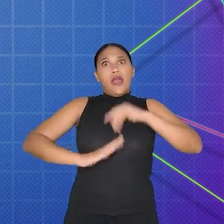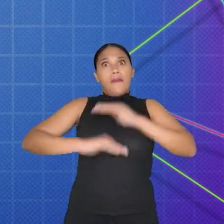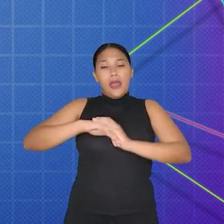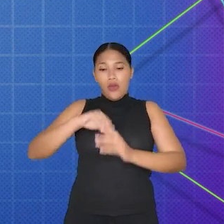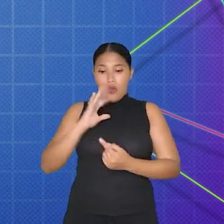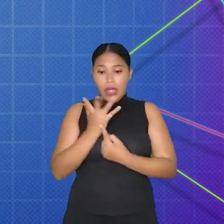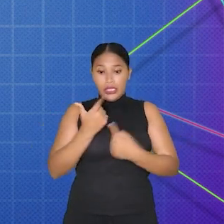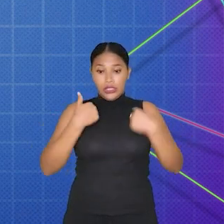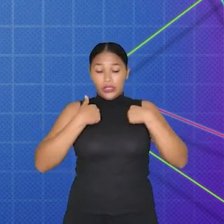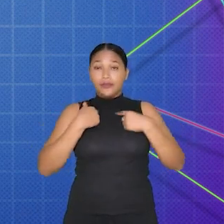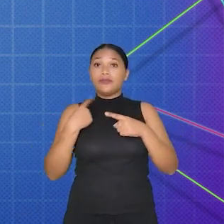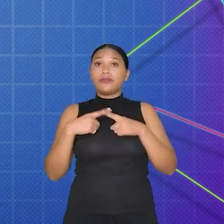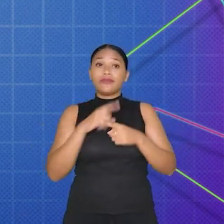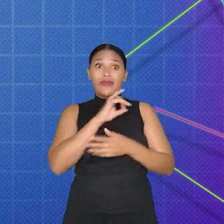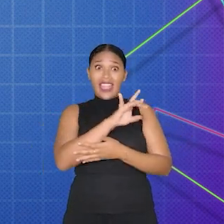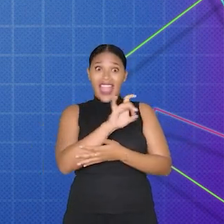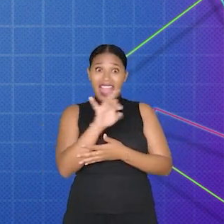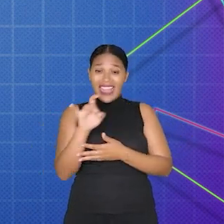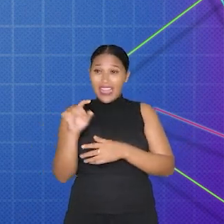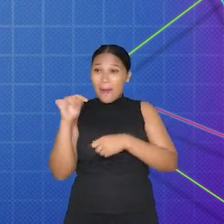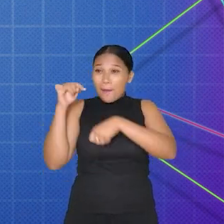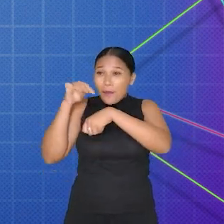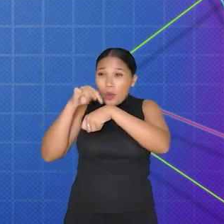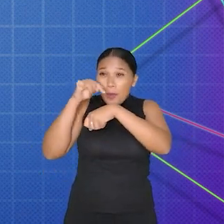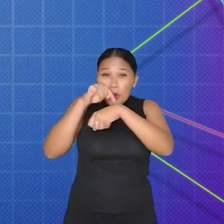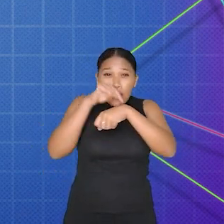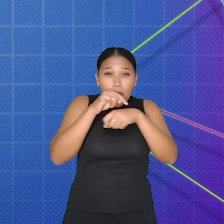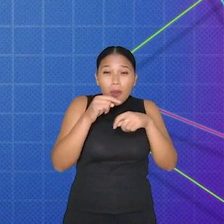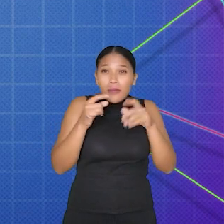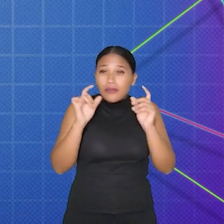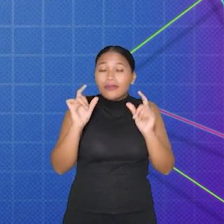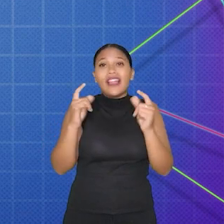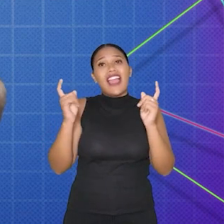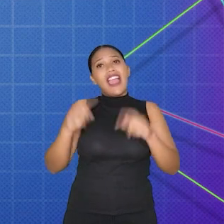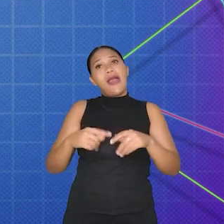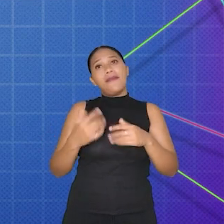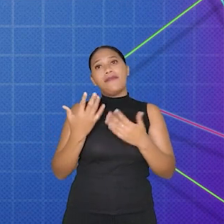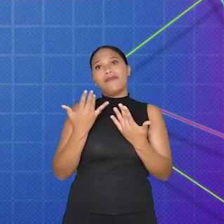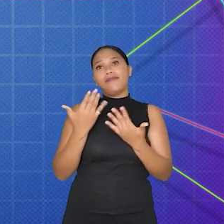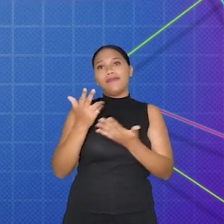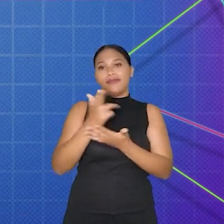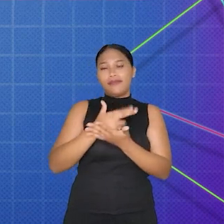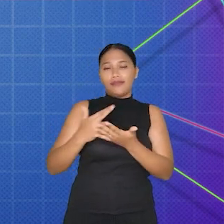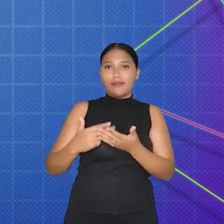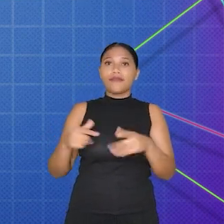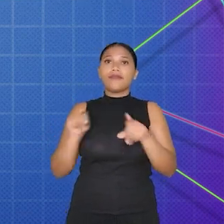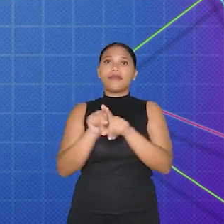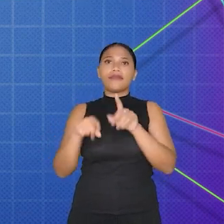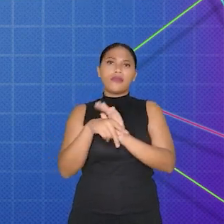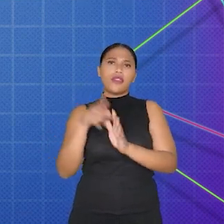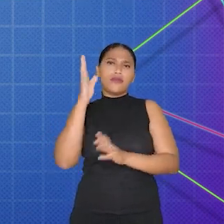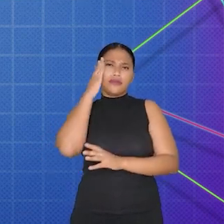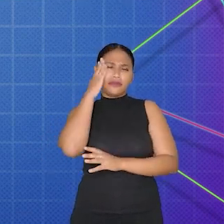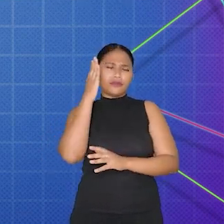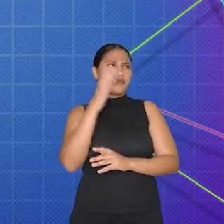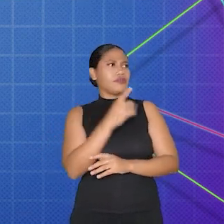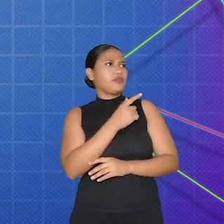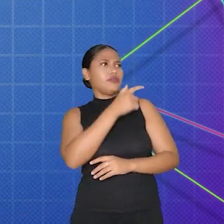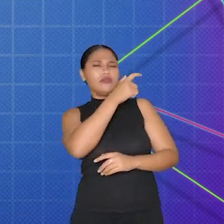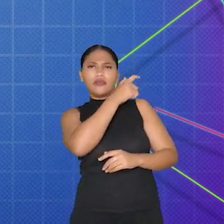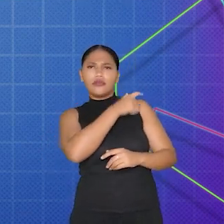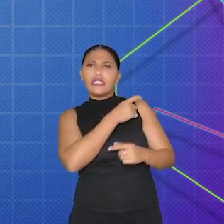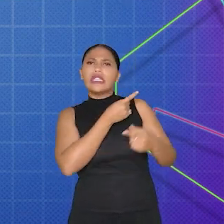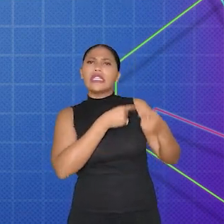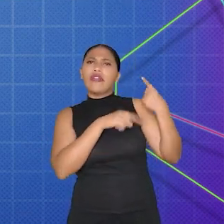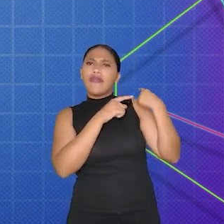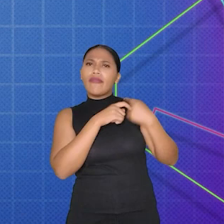do artista, já que cada detalhe deve ser desenhado manualmente. Limitação de audiência. Embora a estética retrô